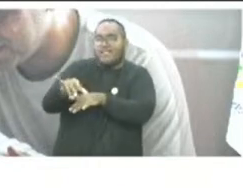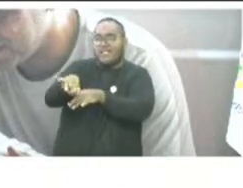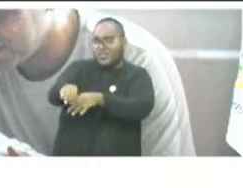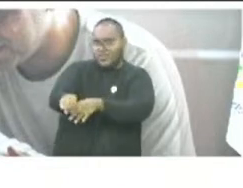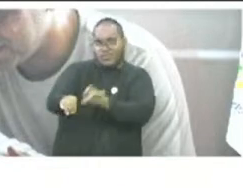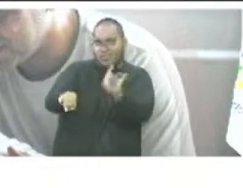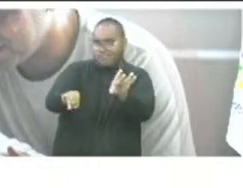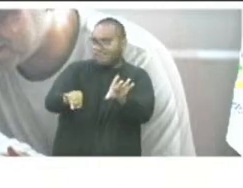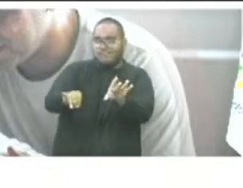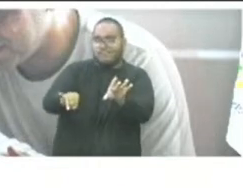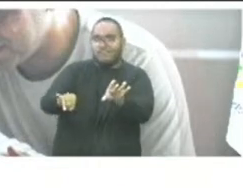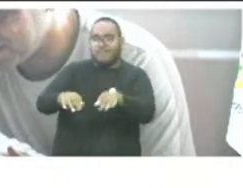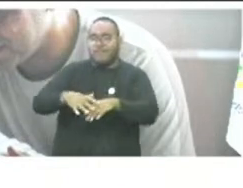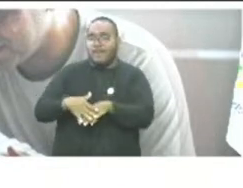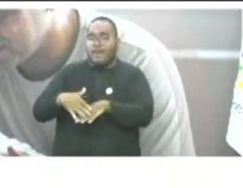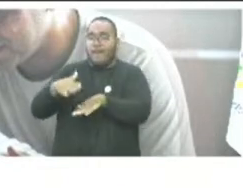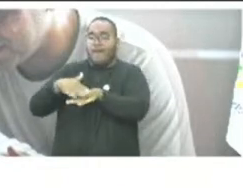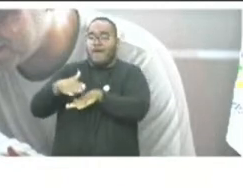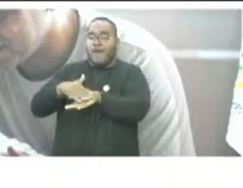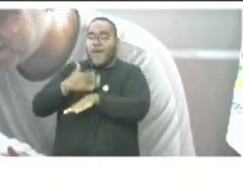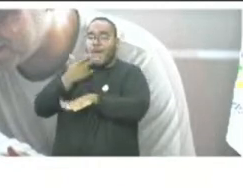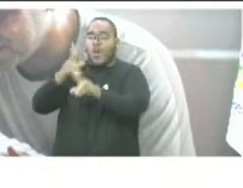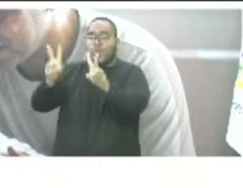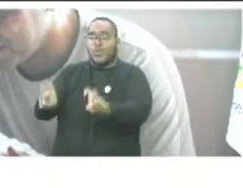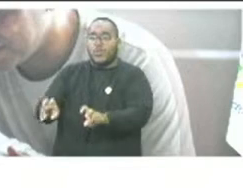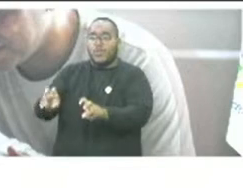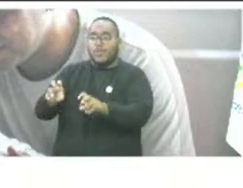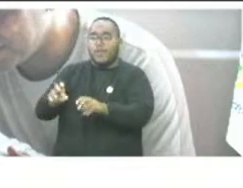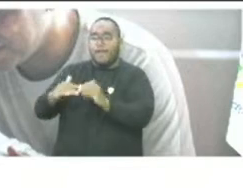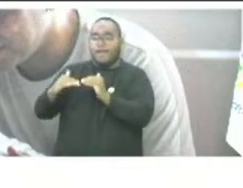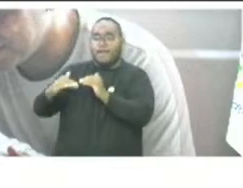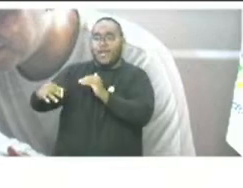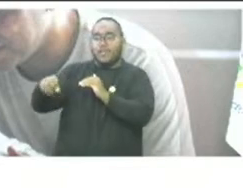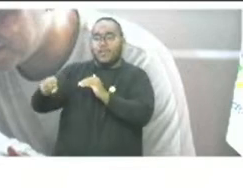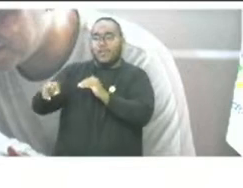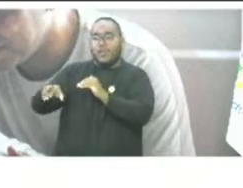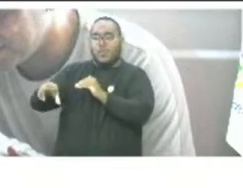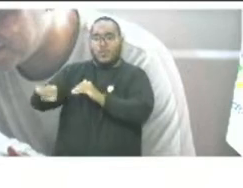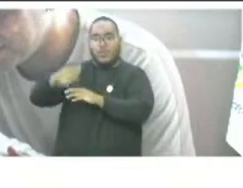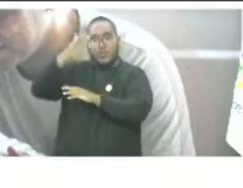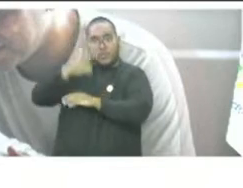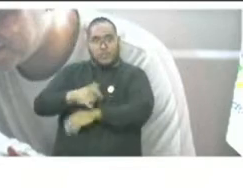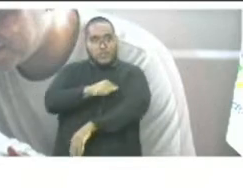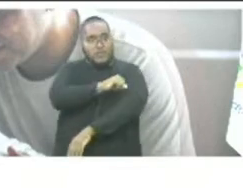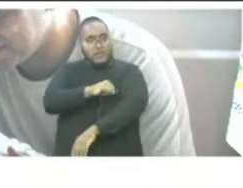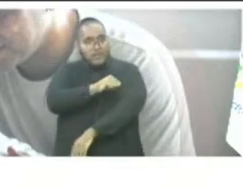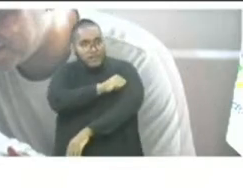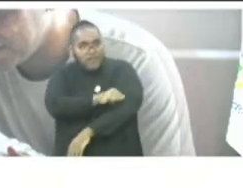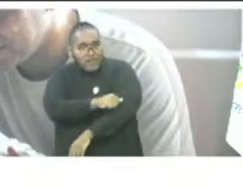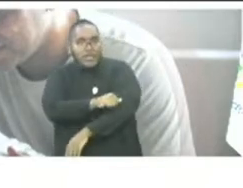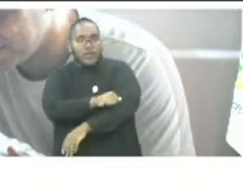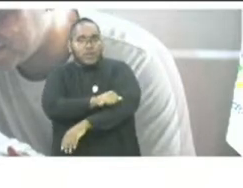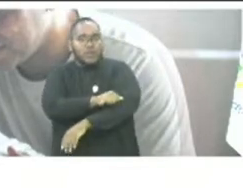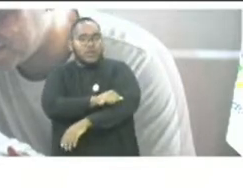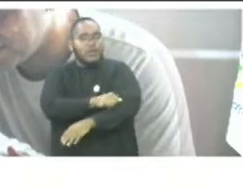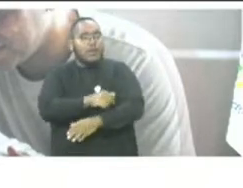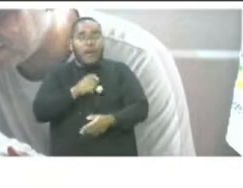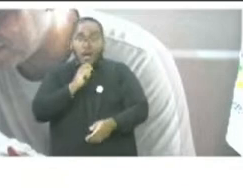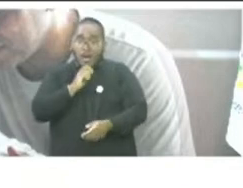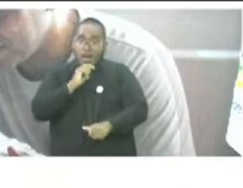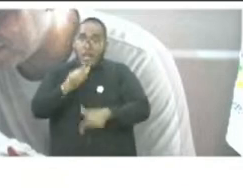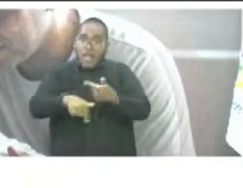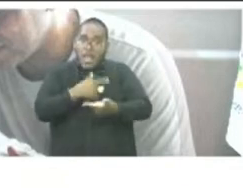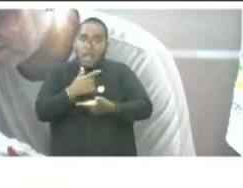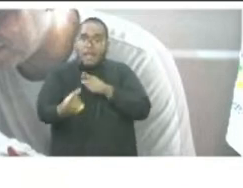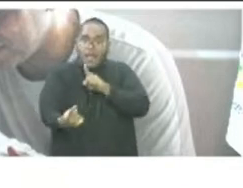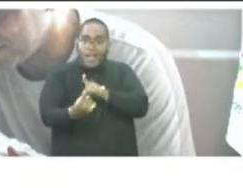hora de ouro, que é uma hora extremamente importante. Eu sou uma enfermeira obstetra, eu ainda estou na assistência, eu ainda atendo